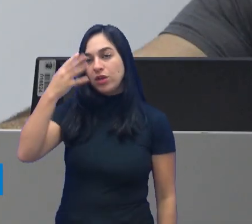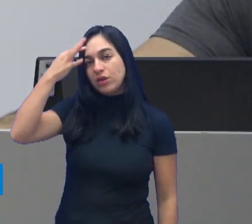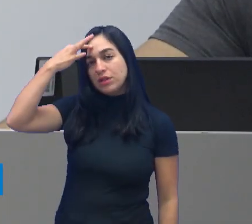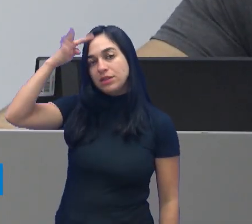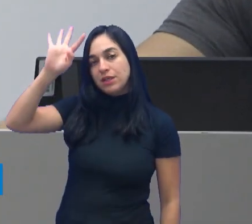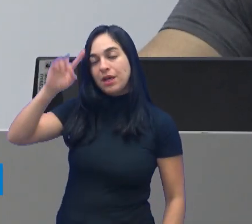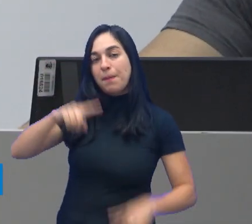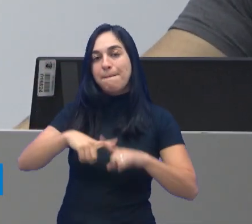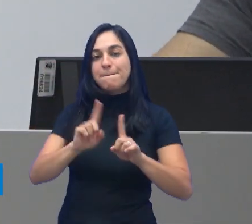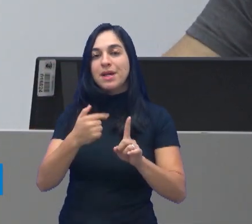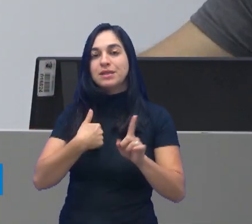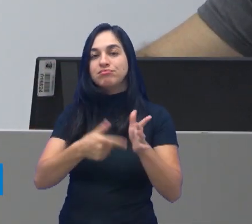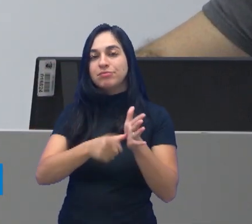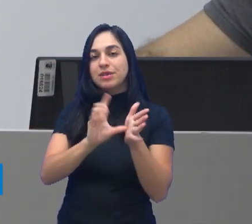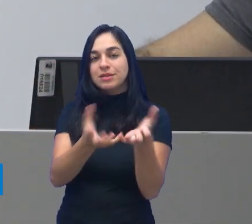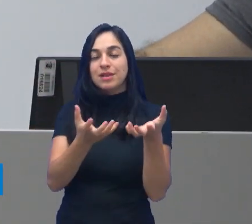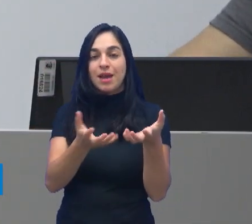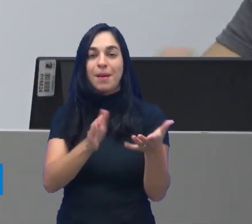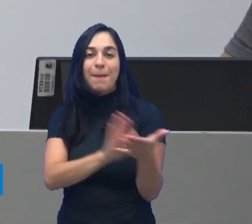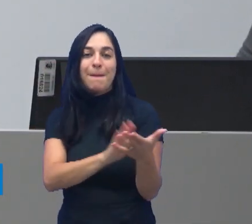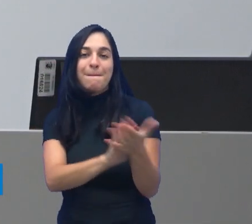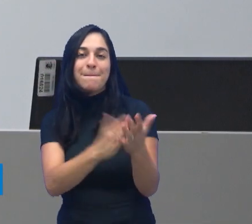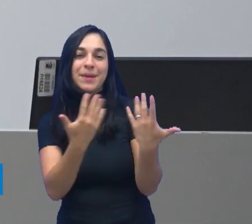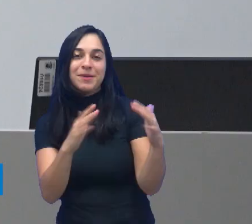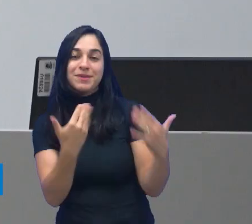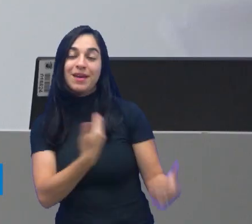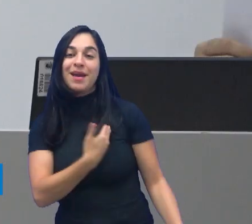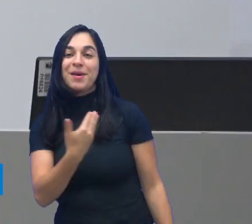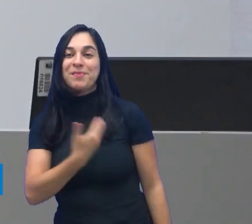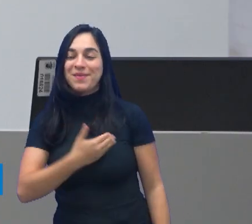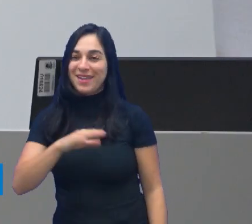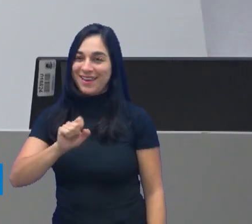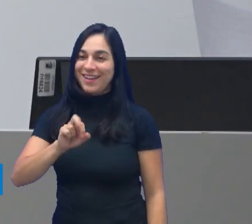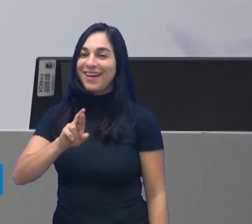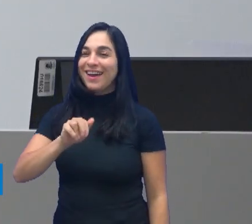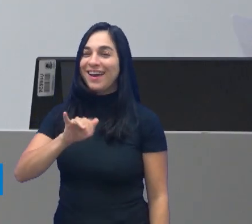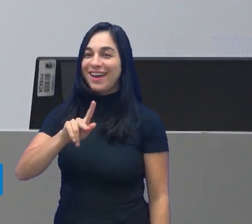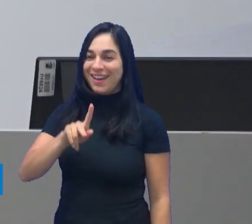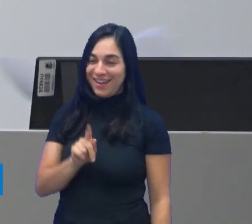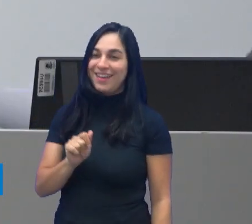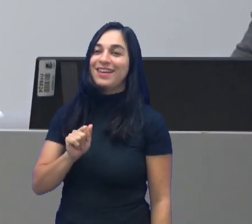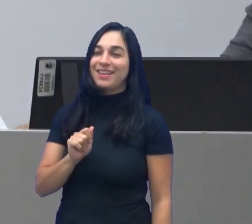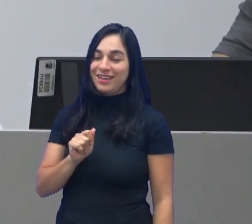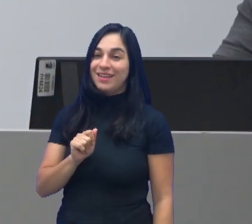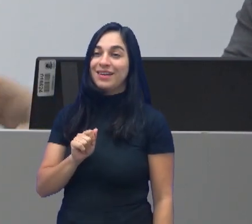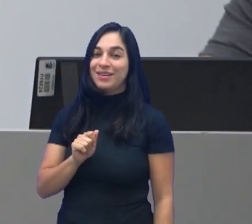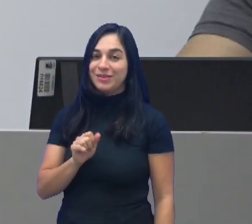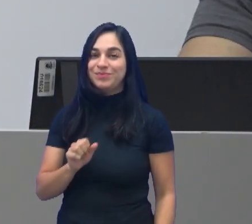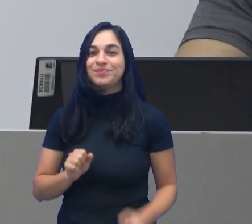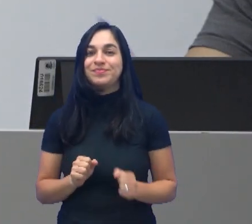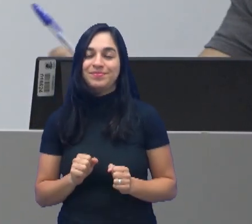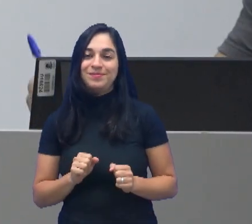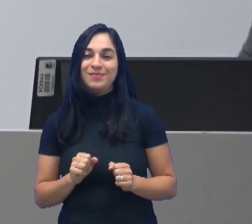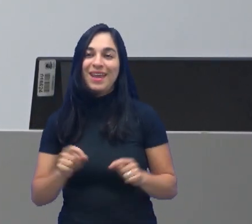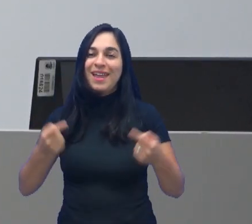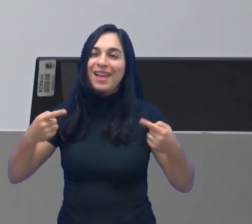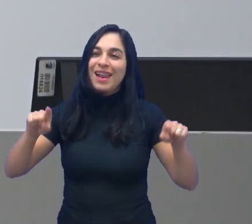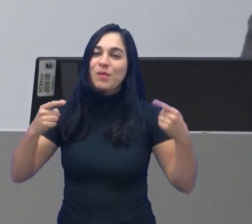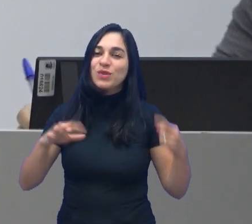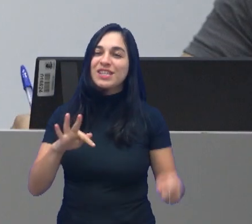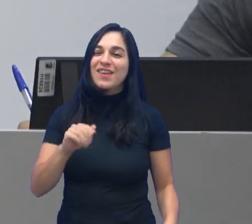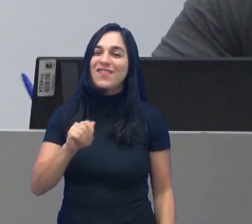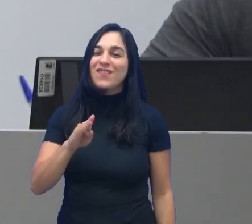de parabenizar nossa amiga Érica, né? E aquela música do Fábio Júnior, né?